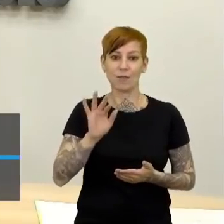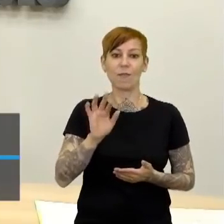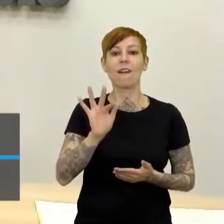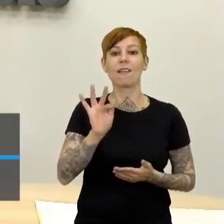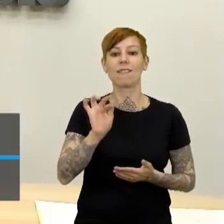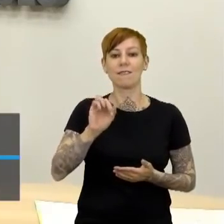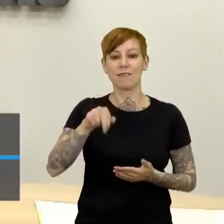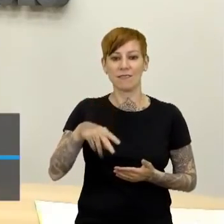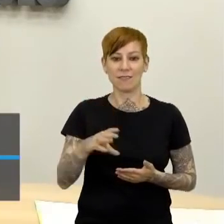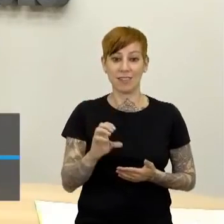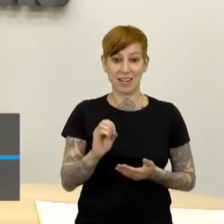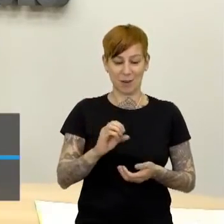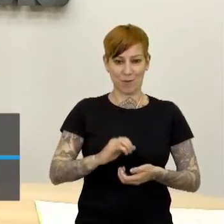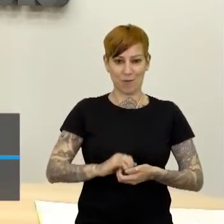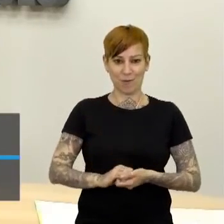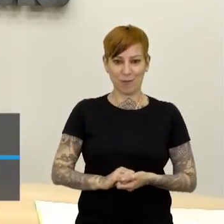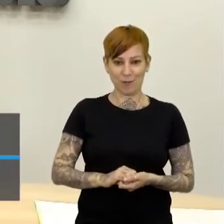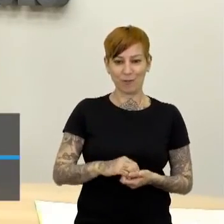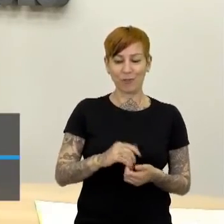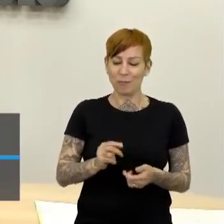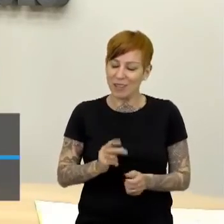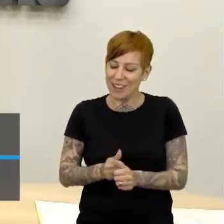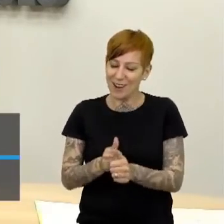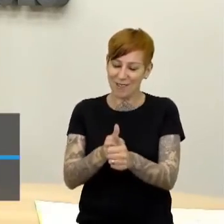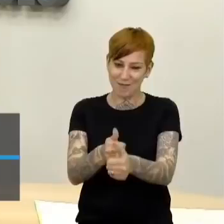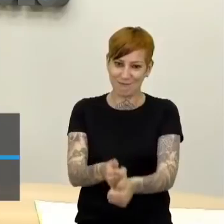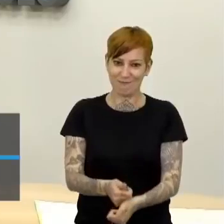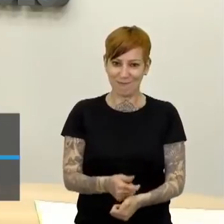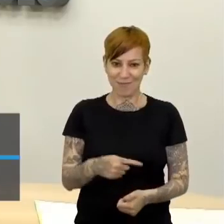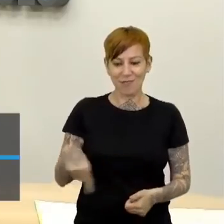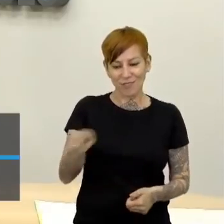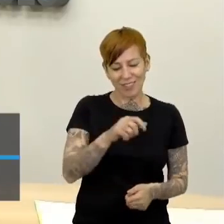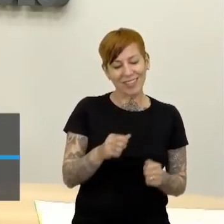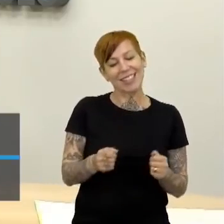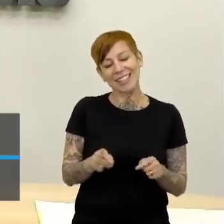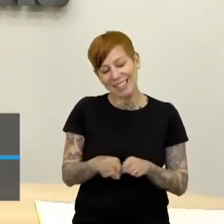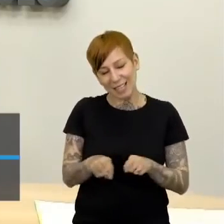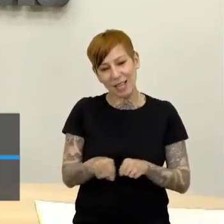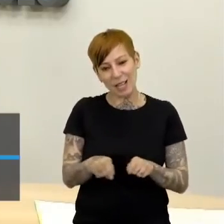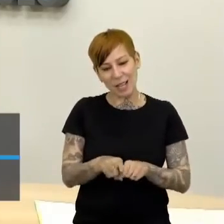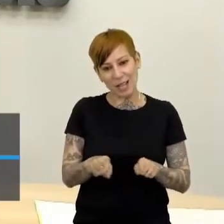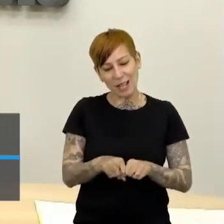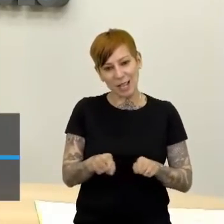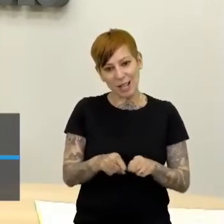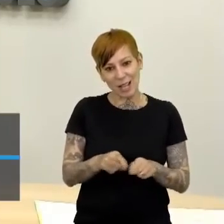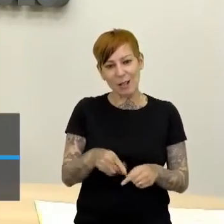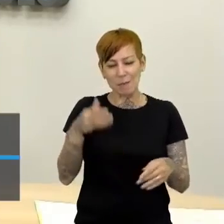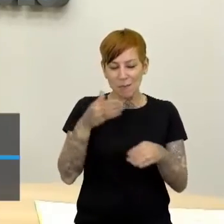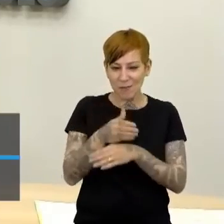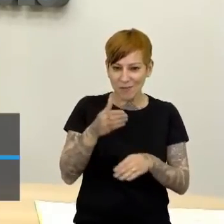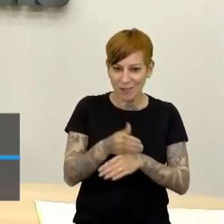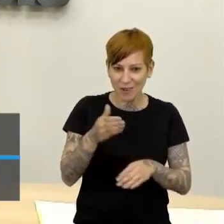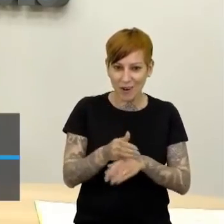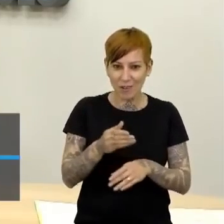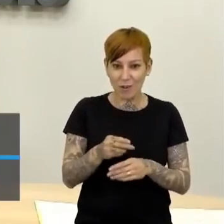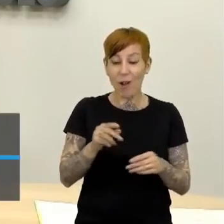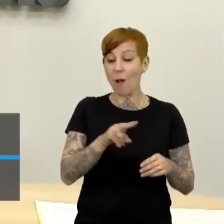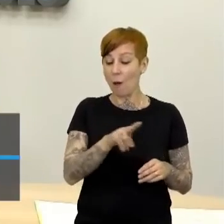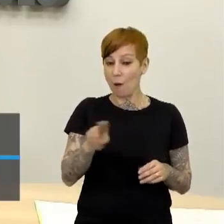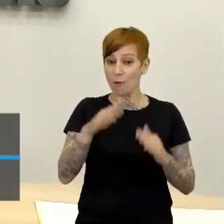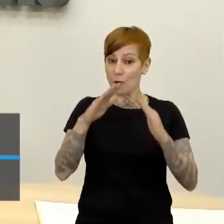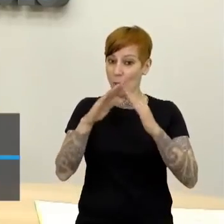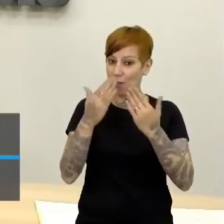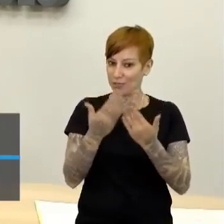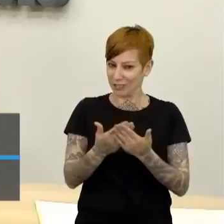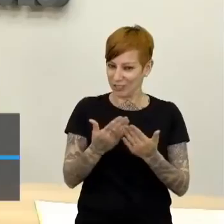lá em Torrinha nos acompanhando e nos prestigiando você também participa aqui da aula coloca o nome da escola coloca o município a